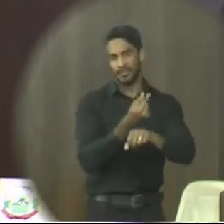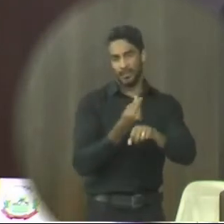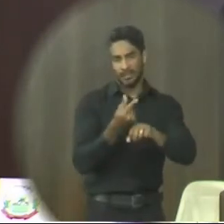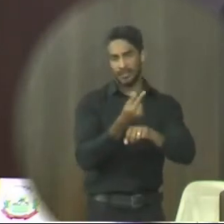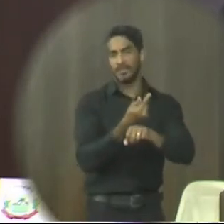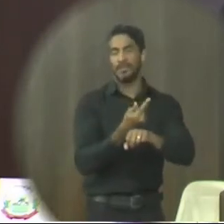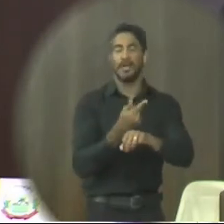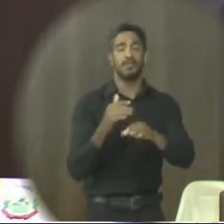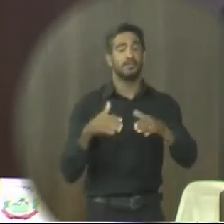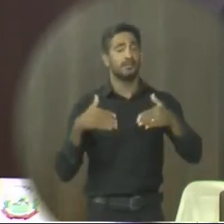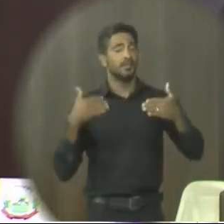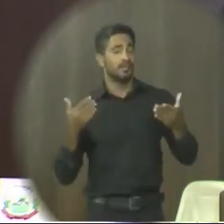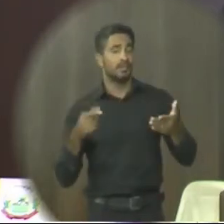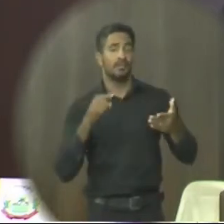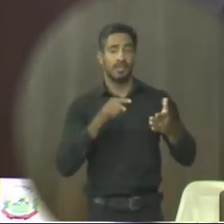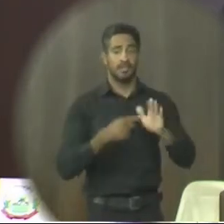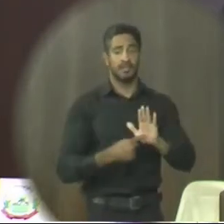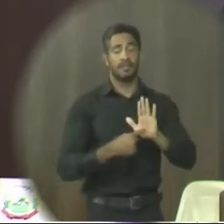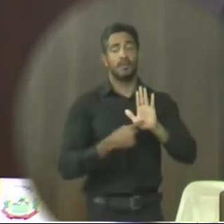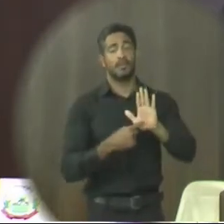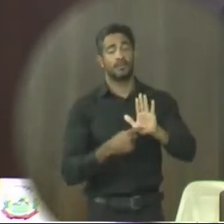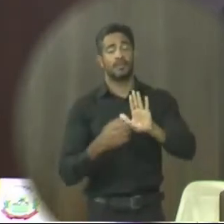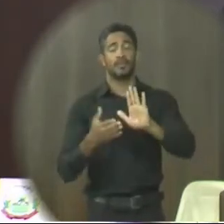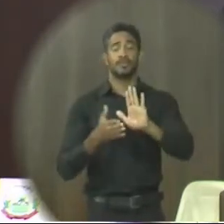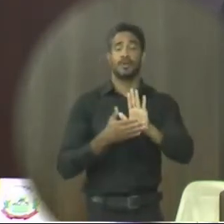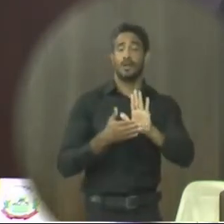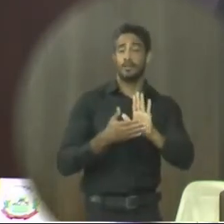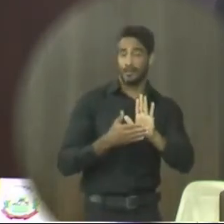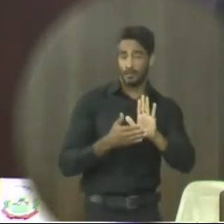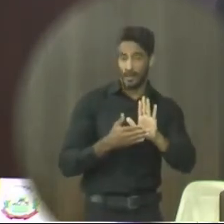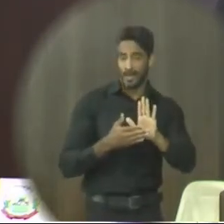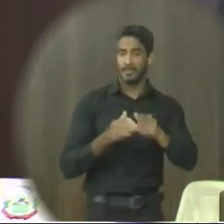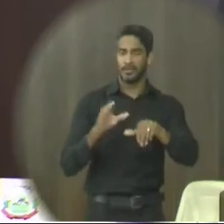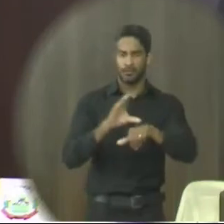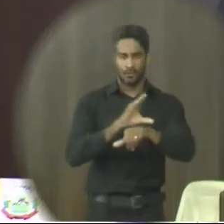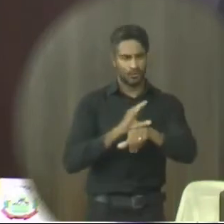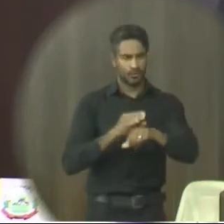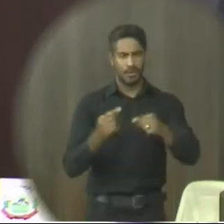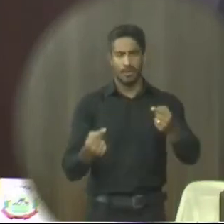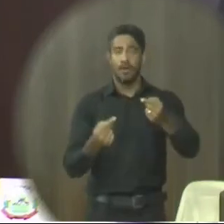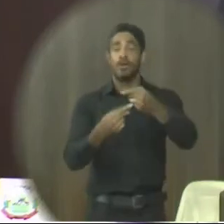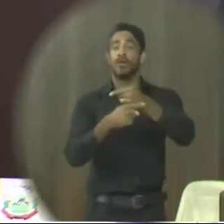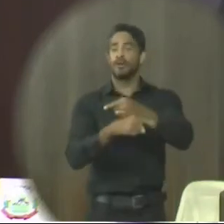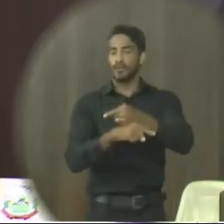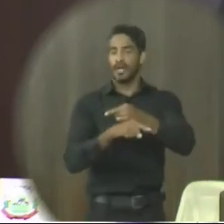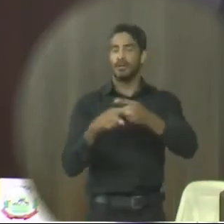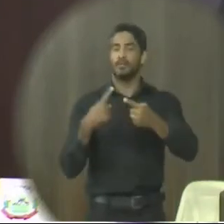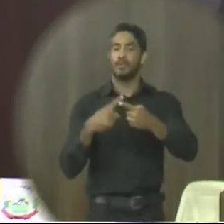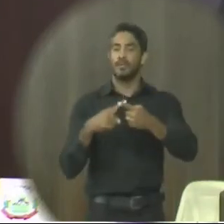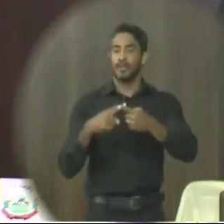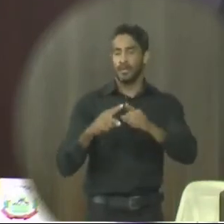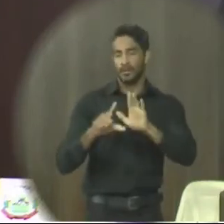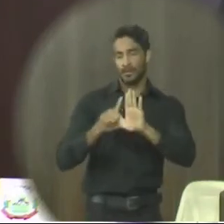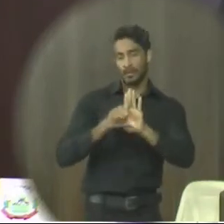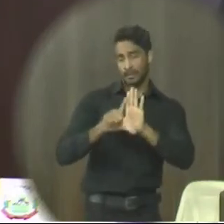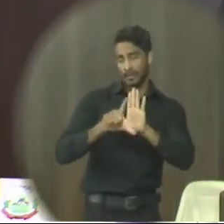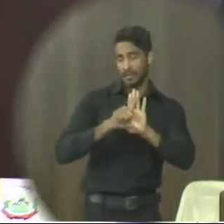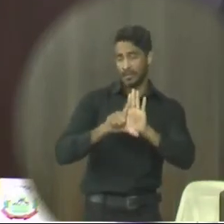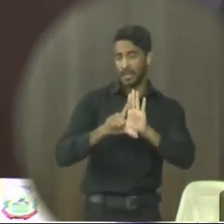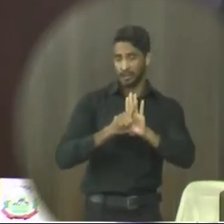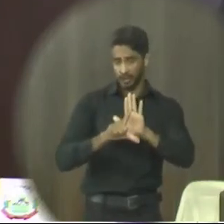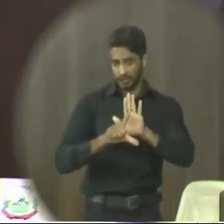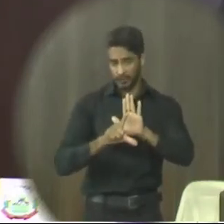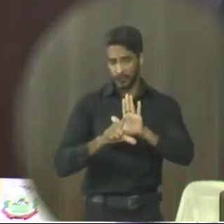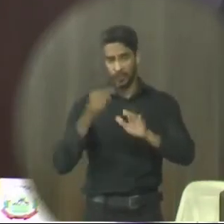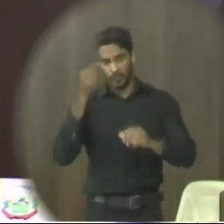forma, conforme isso demonstrado, sim, a proposta mostra-se inconstitucional, haja vista que o Poder Legislativo impõe